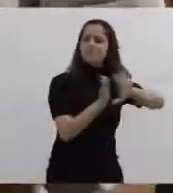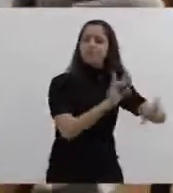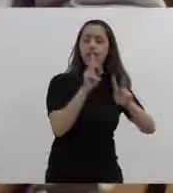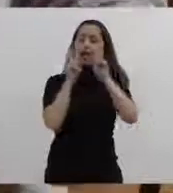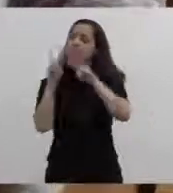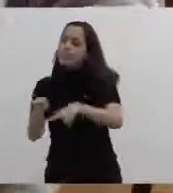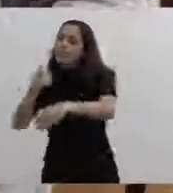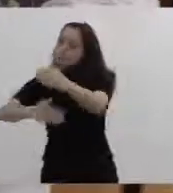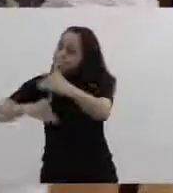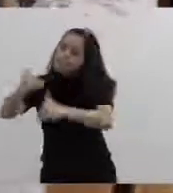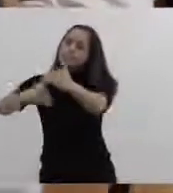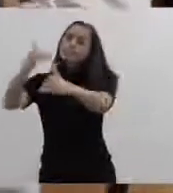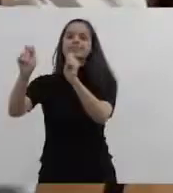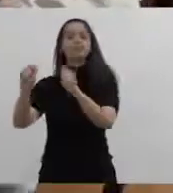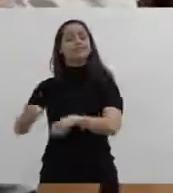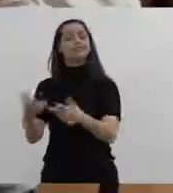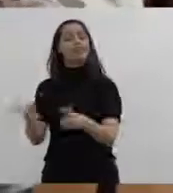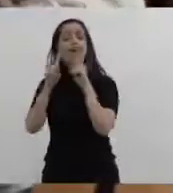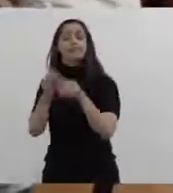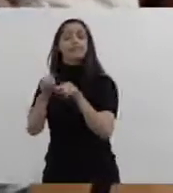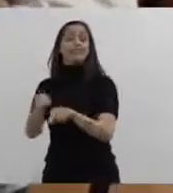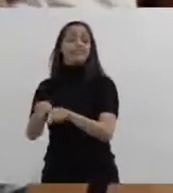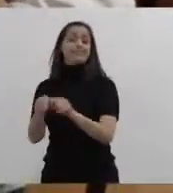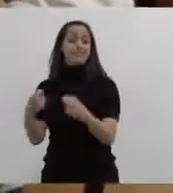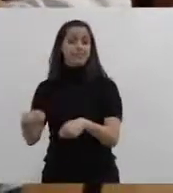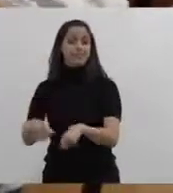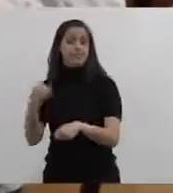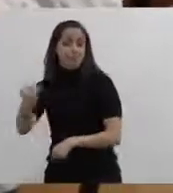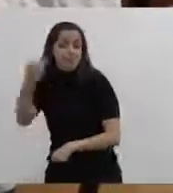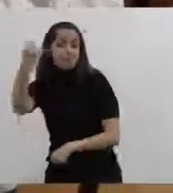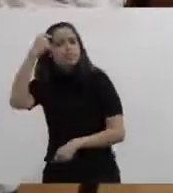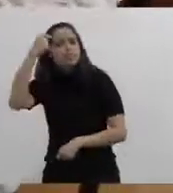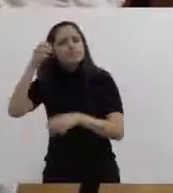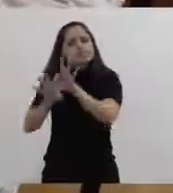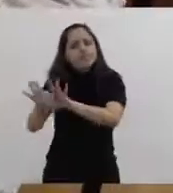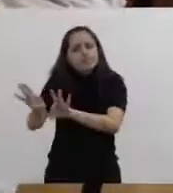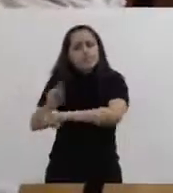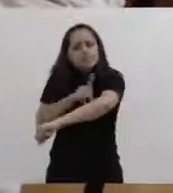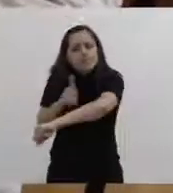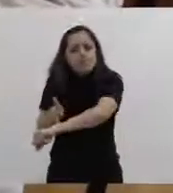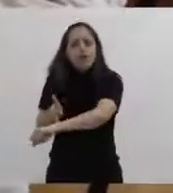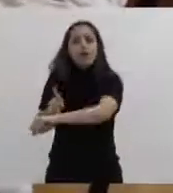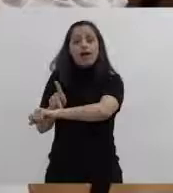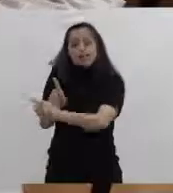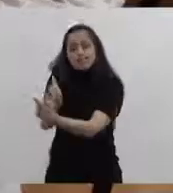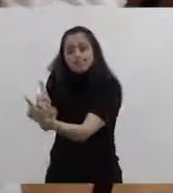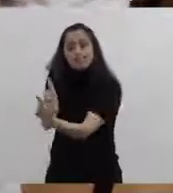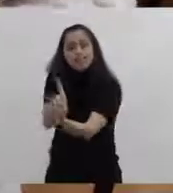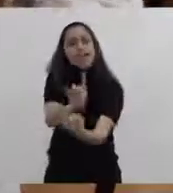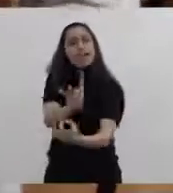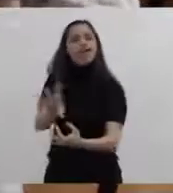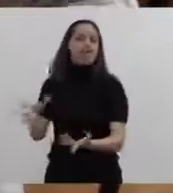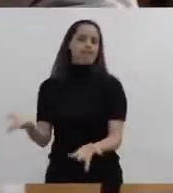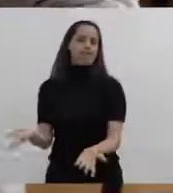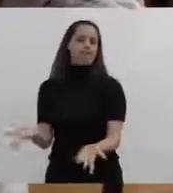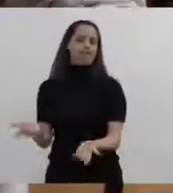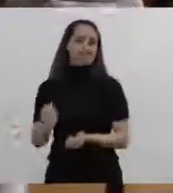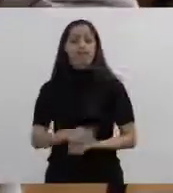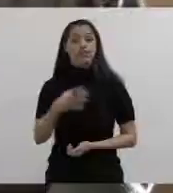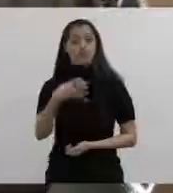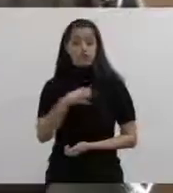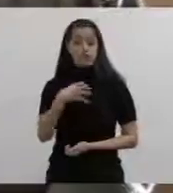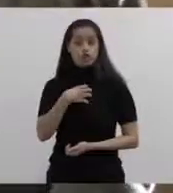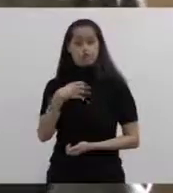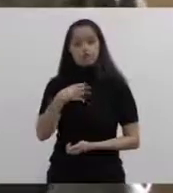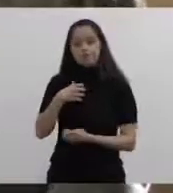não conseguem fazer, olhar quais são as suas capacidades, quais as suas potencialidades, e que a escola gere as condições para